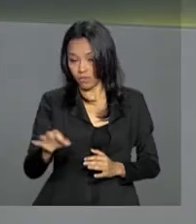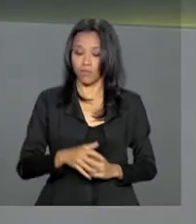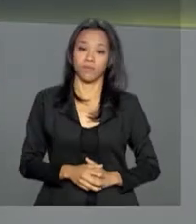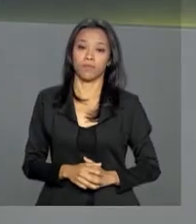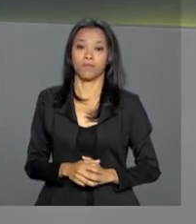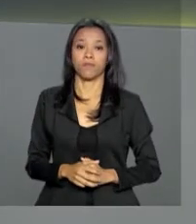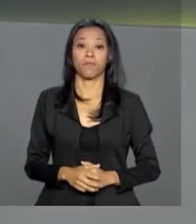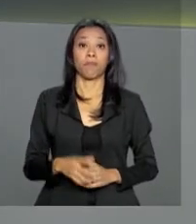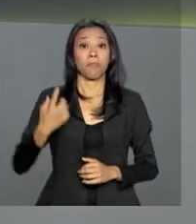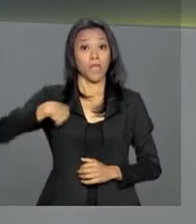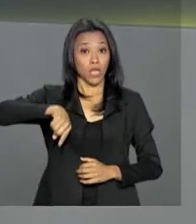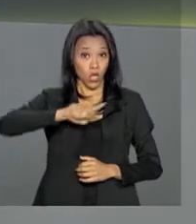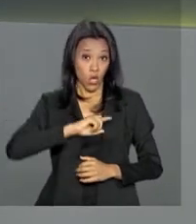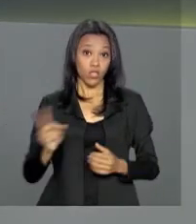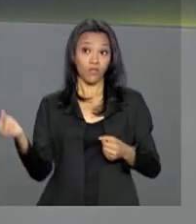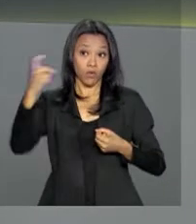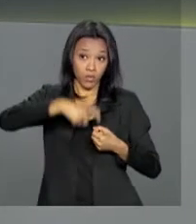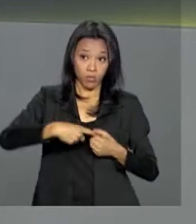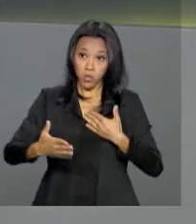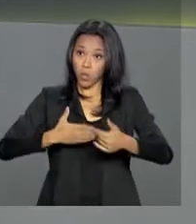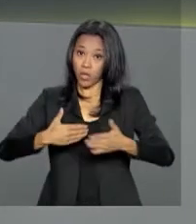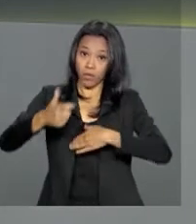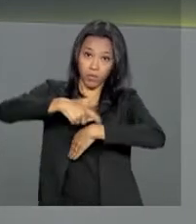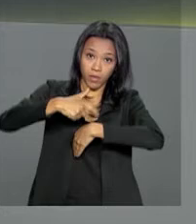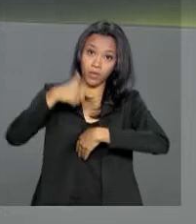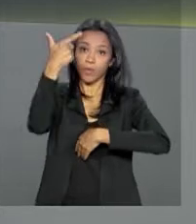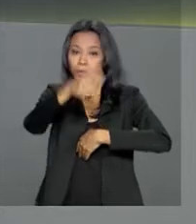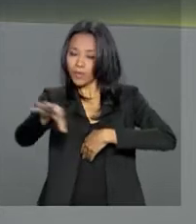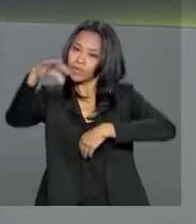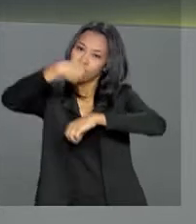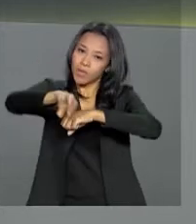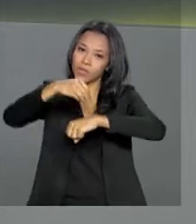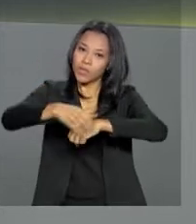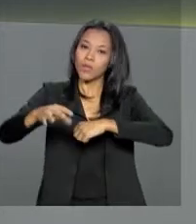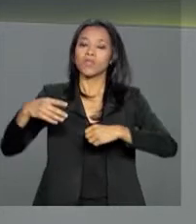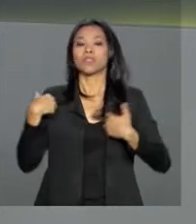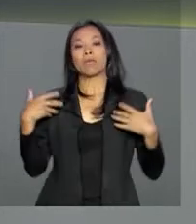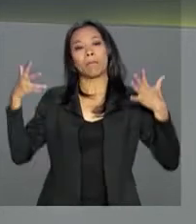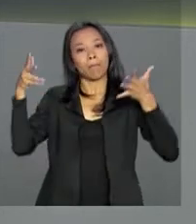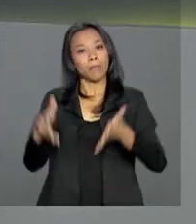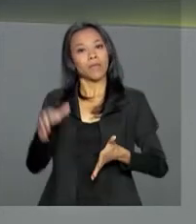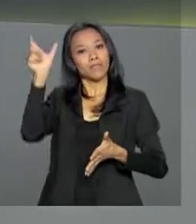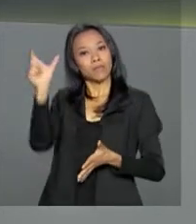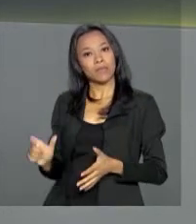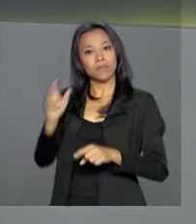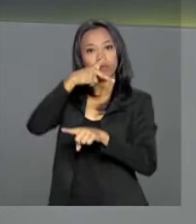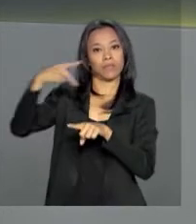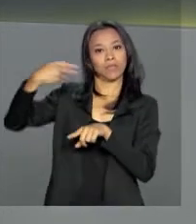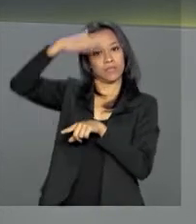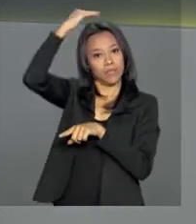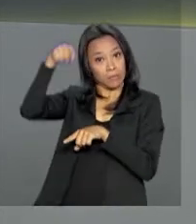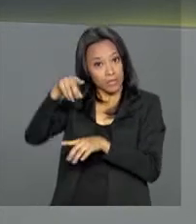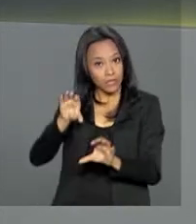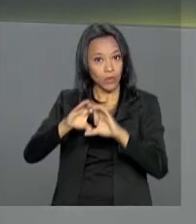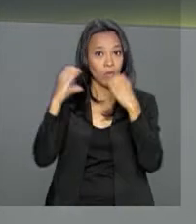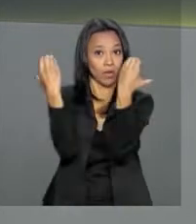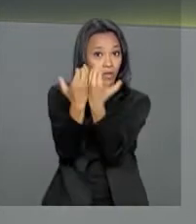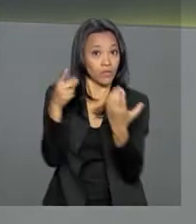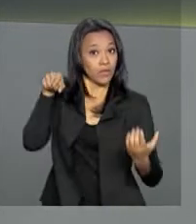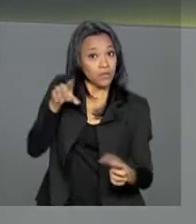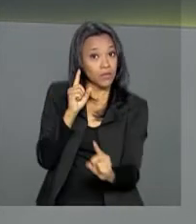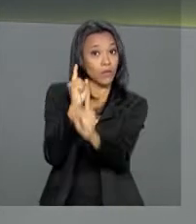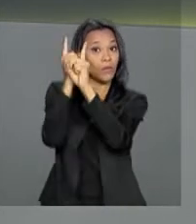nós voltamos a qualquer momento com outras informações sobre a participação do presidente michel temer no congresso aço brasil o